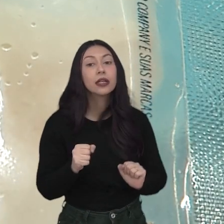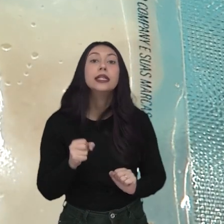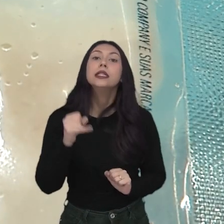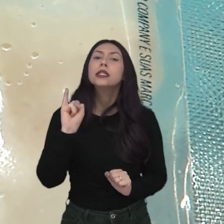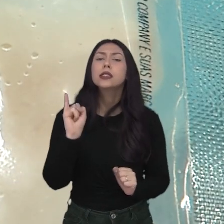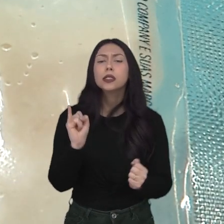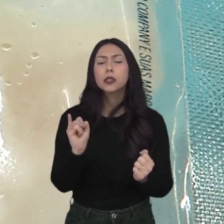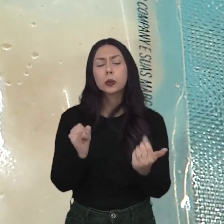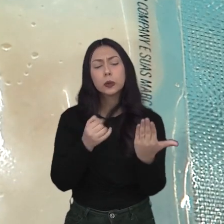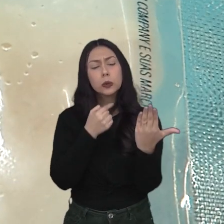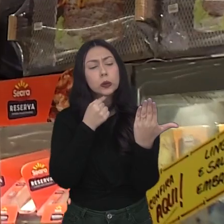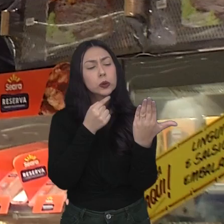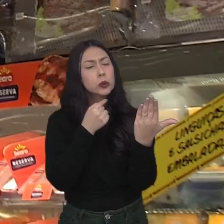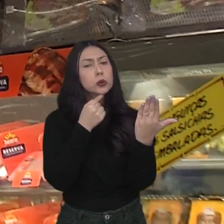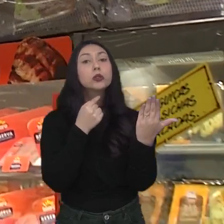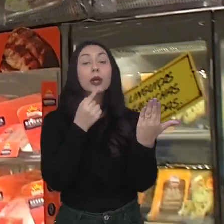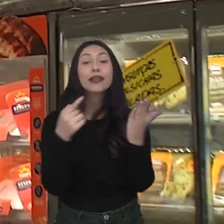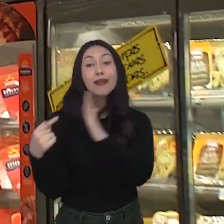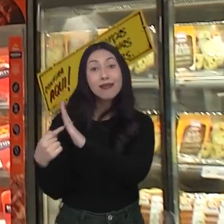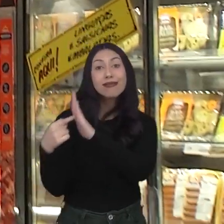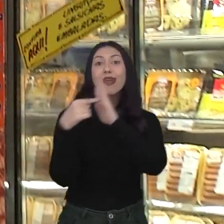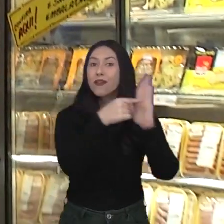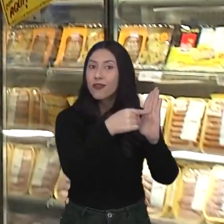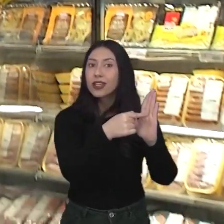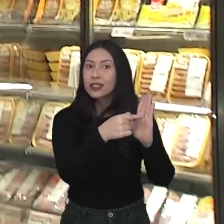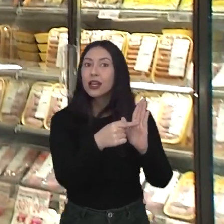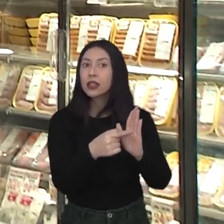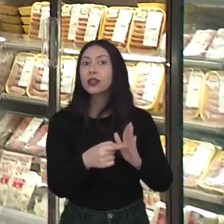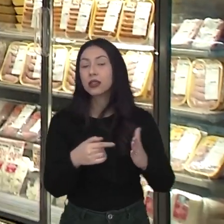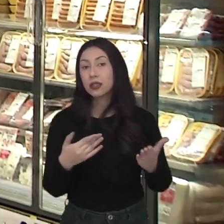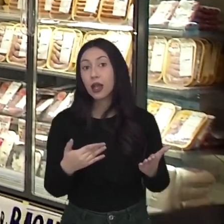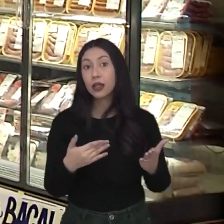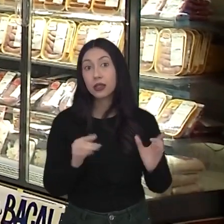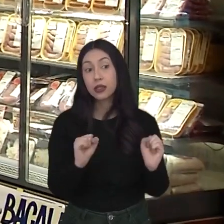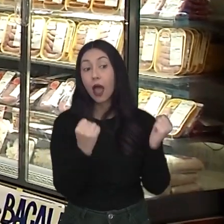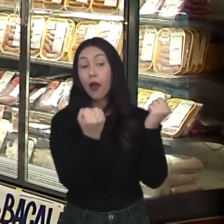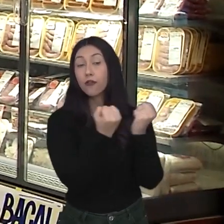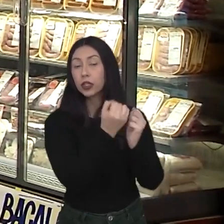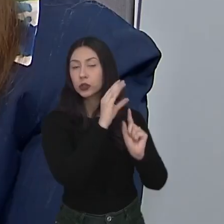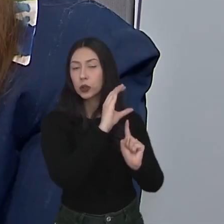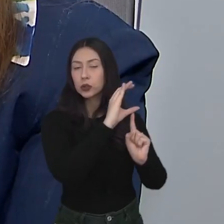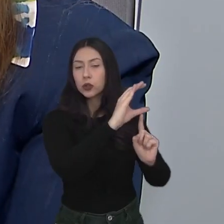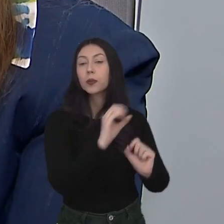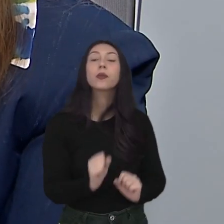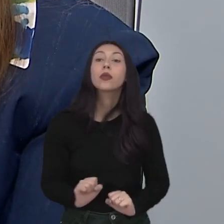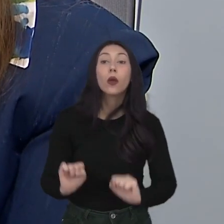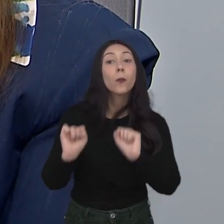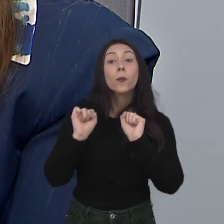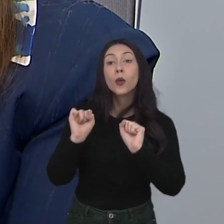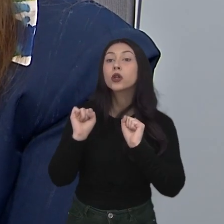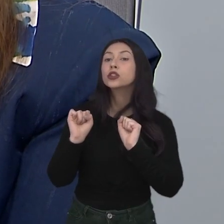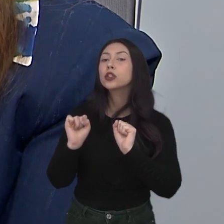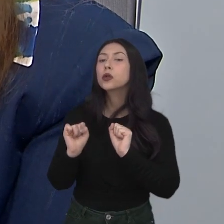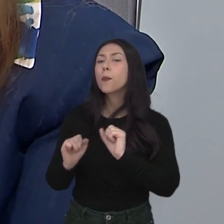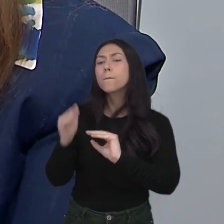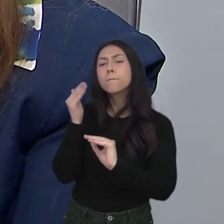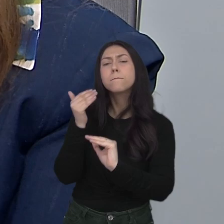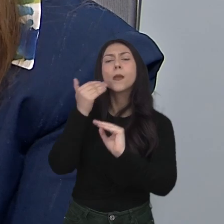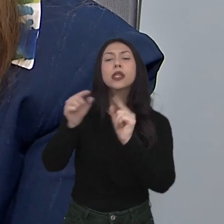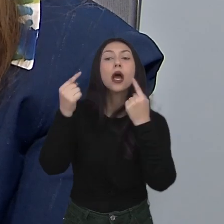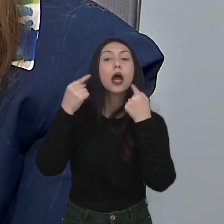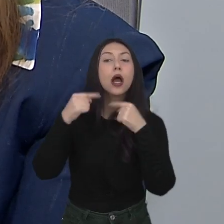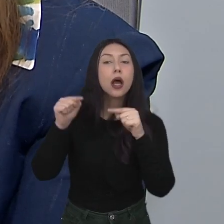ser evitadas. Em caso de suspeitas, denuncie nos canais de defesa do consumidor. Ele pode entrar com